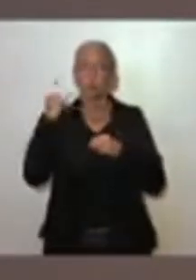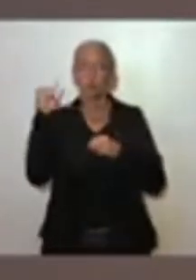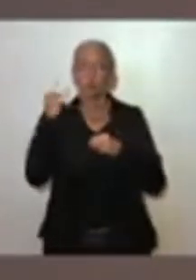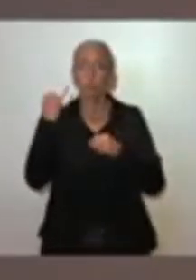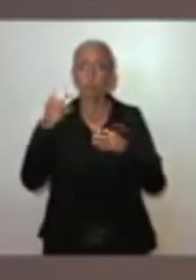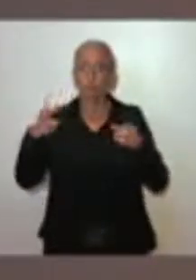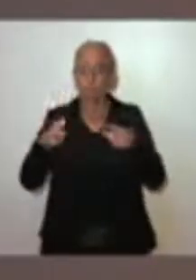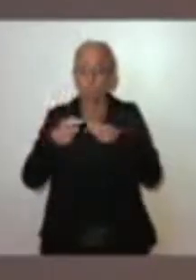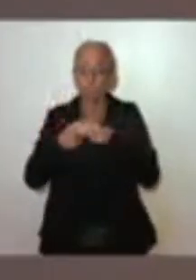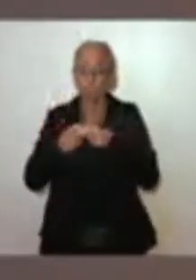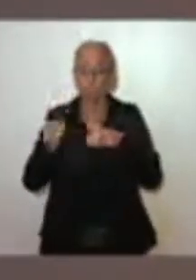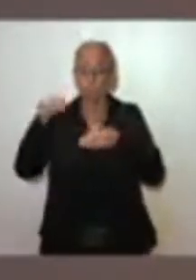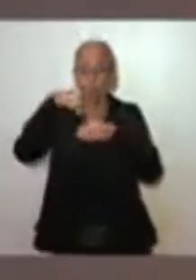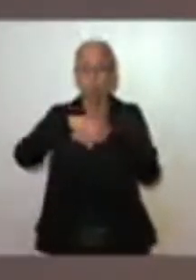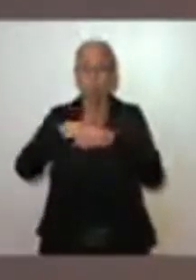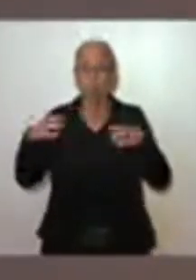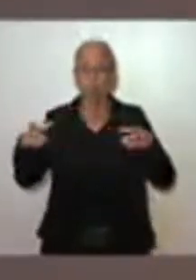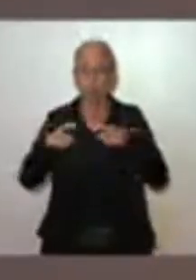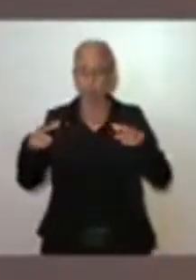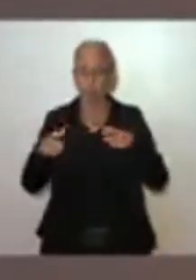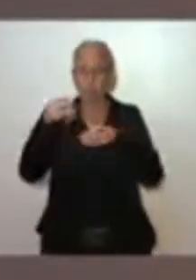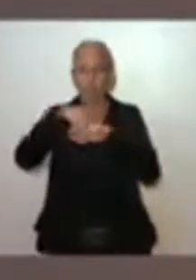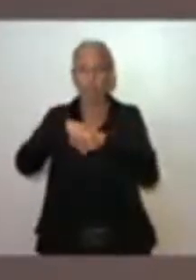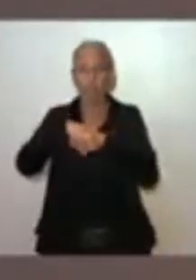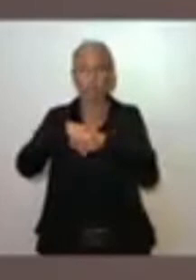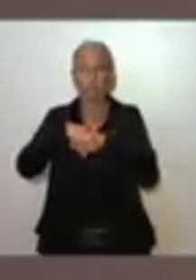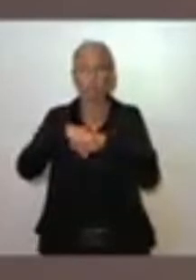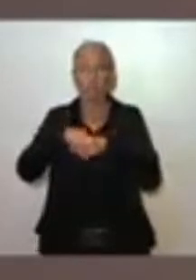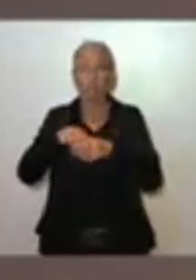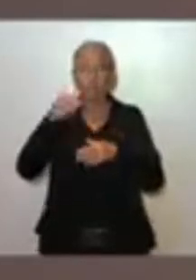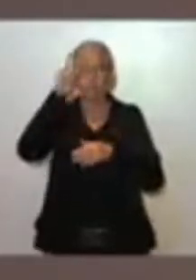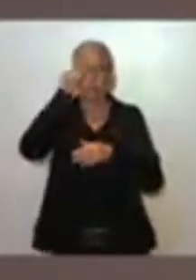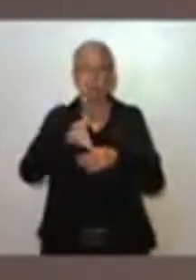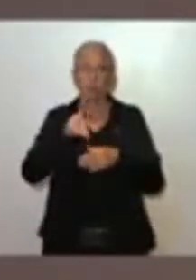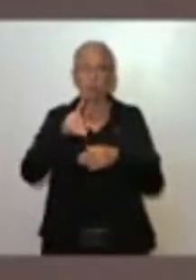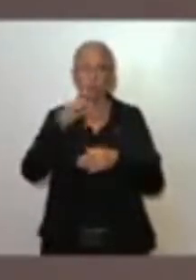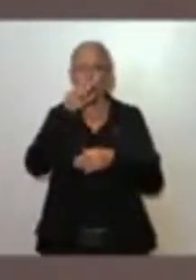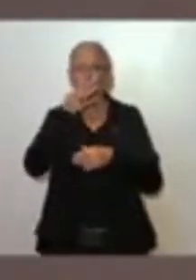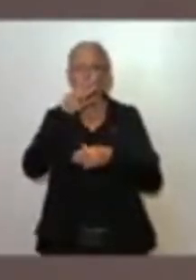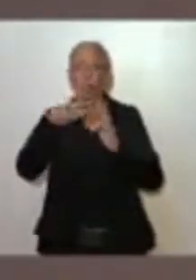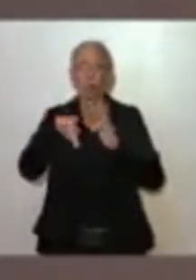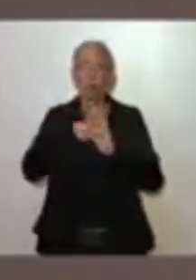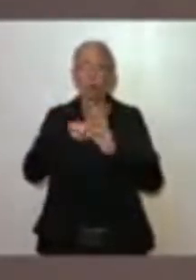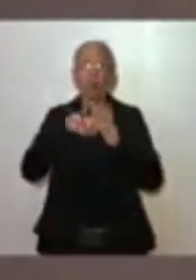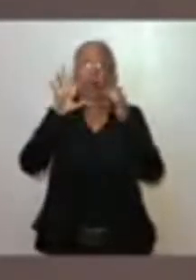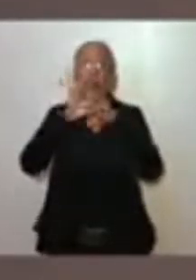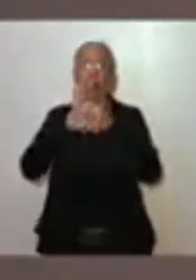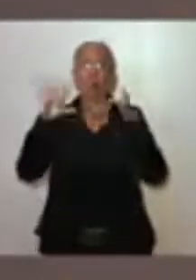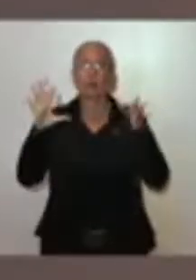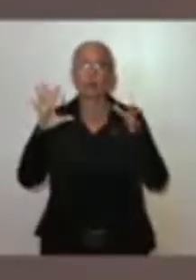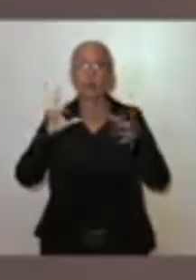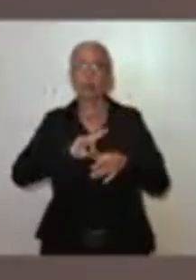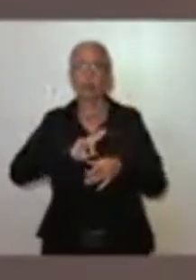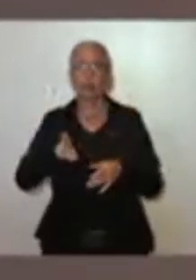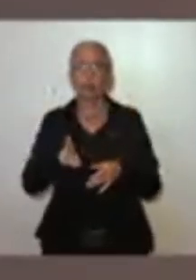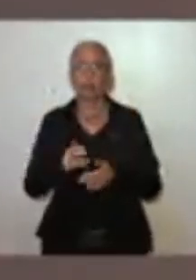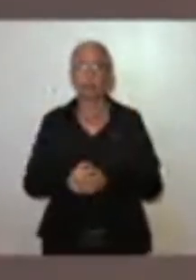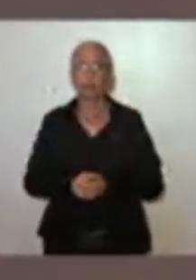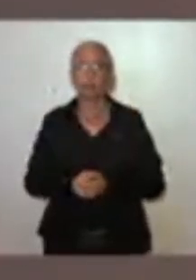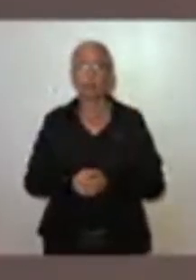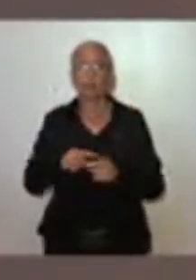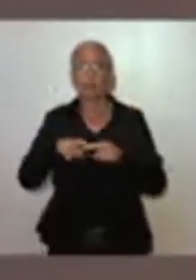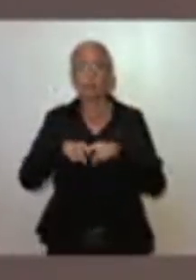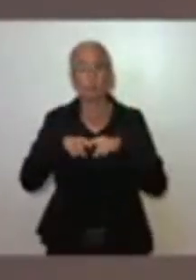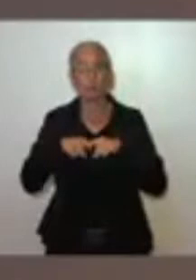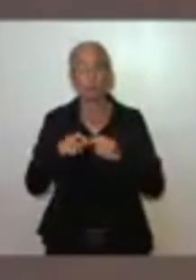das minorias que têm direito à sua liberdade de expressão e tem direito à sua liberdade religiosa e